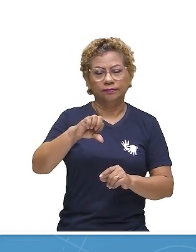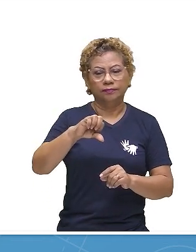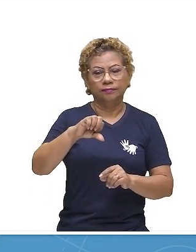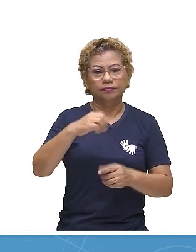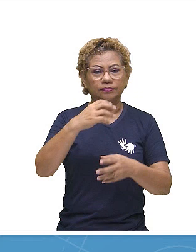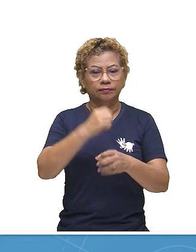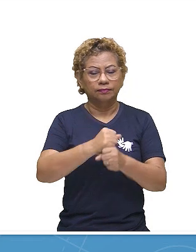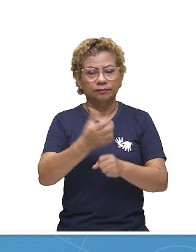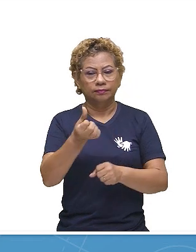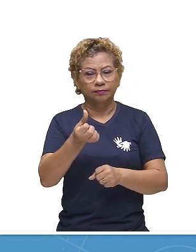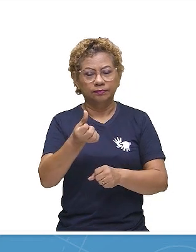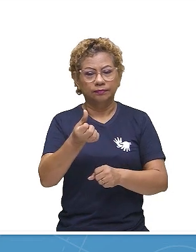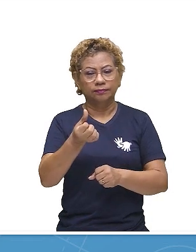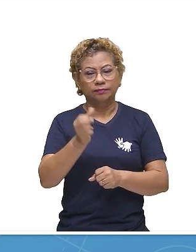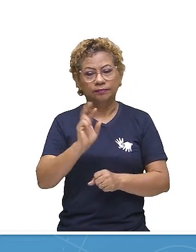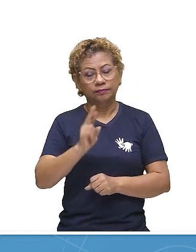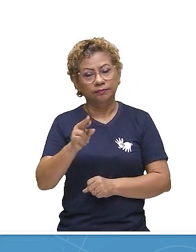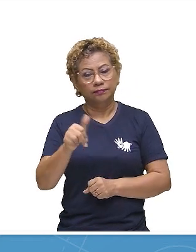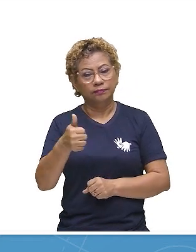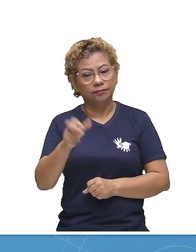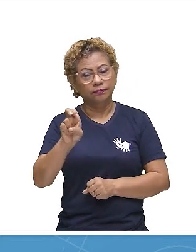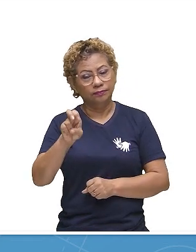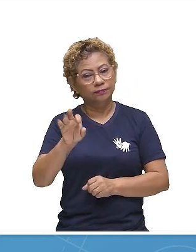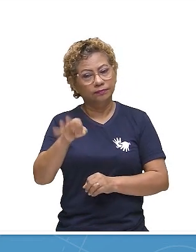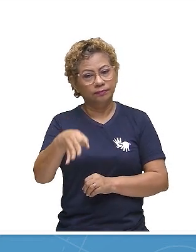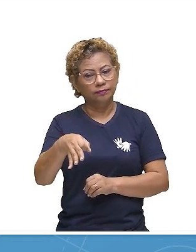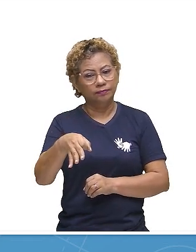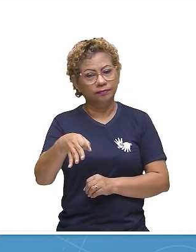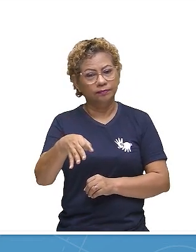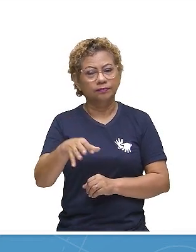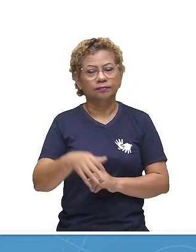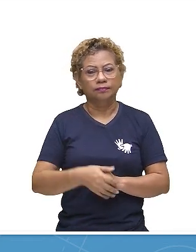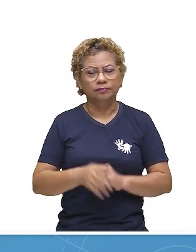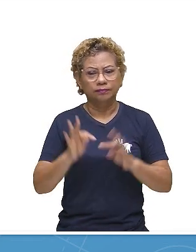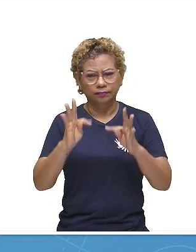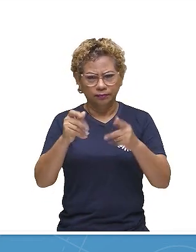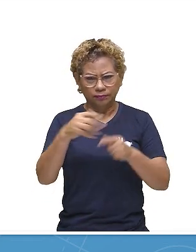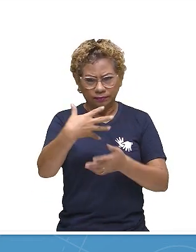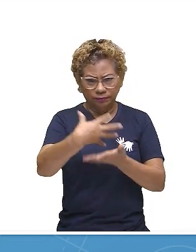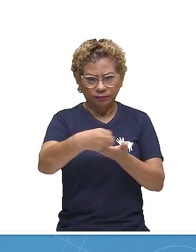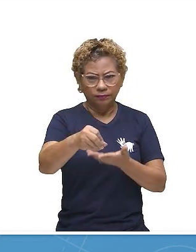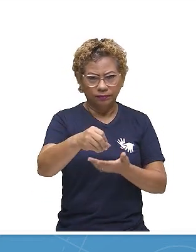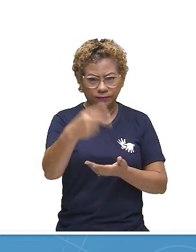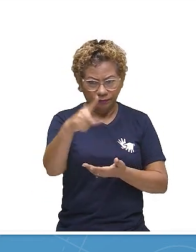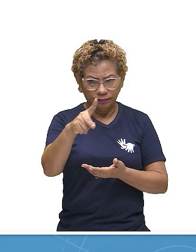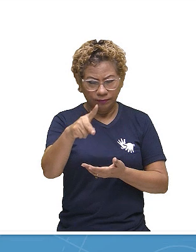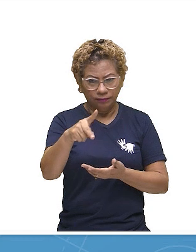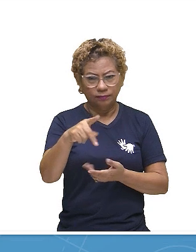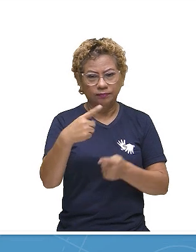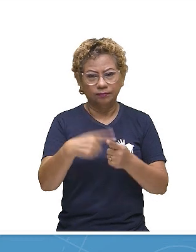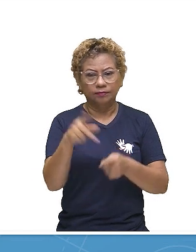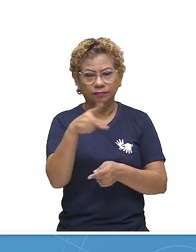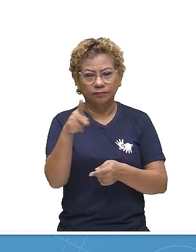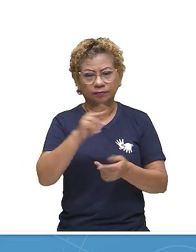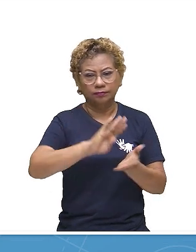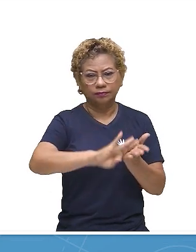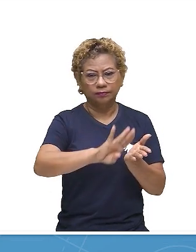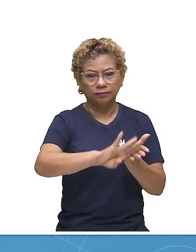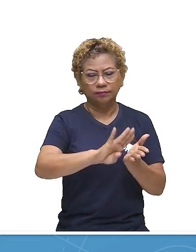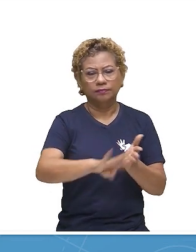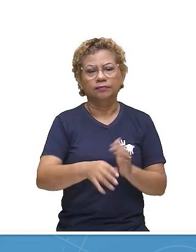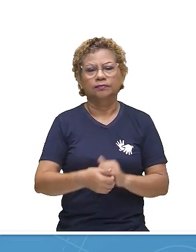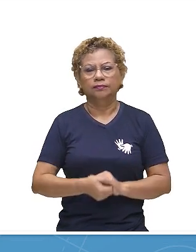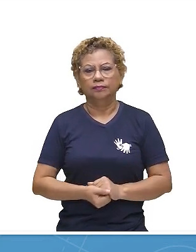aqui a letra A. Beleza? Todo mundo anotou aí? Beleza? Vou apagar. Vou utilizar esse espaço